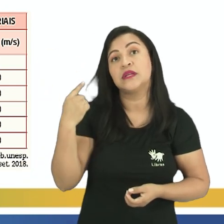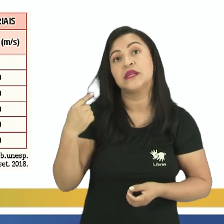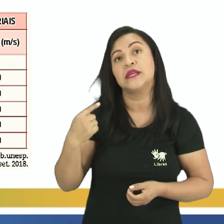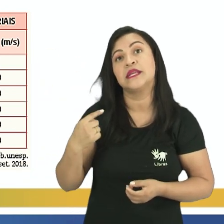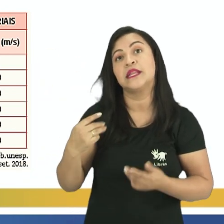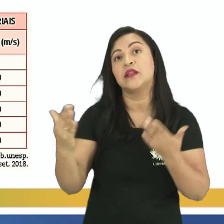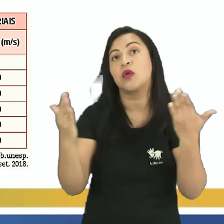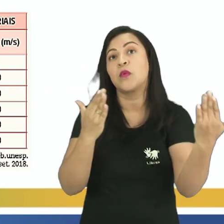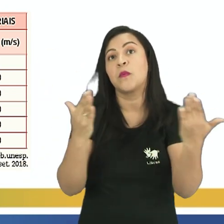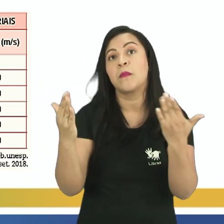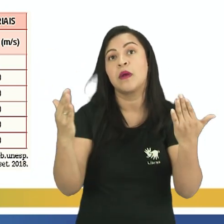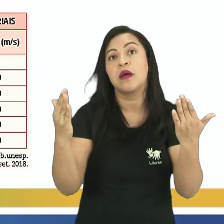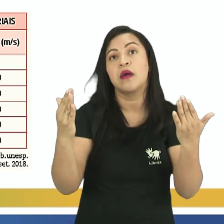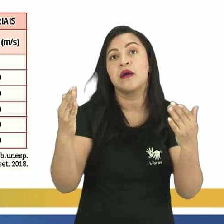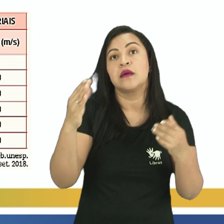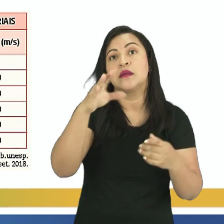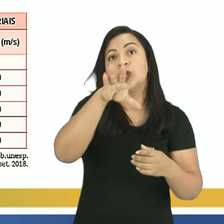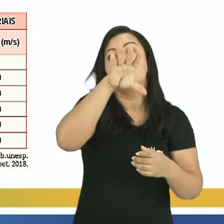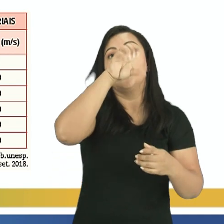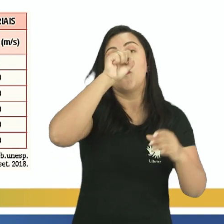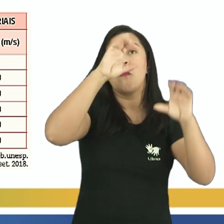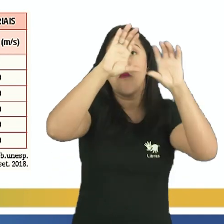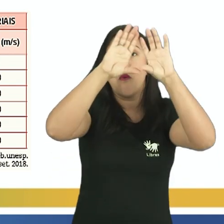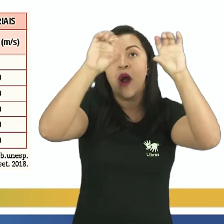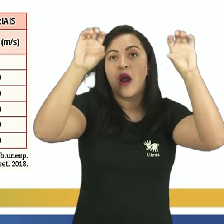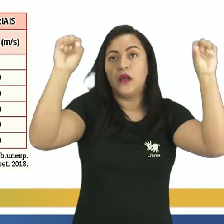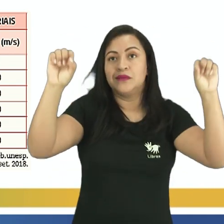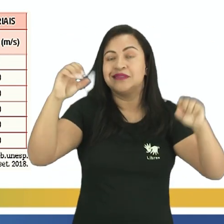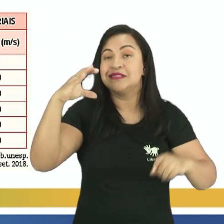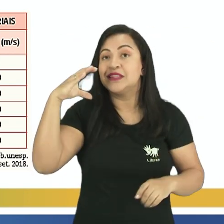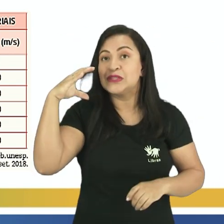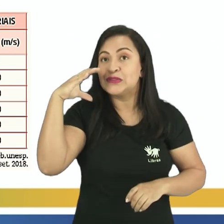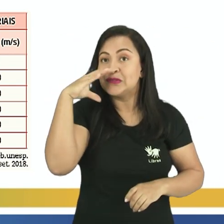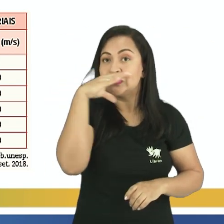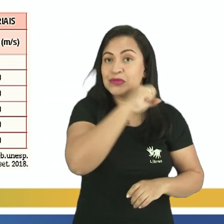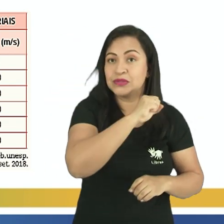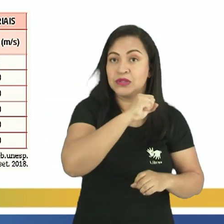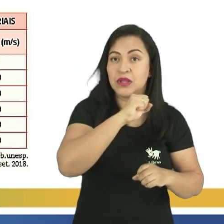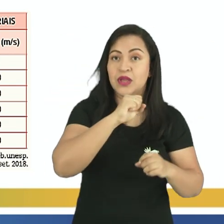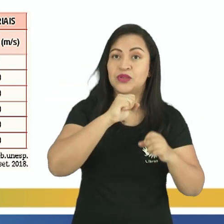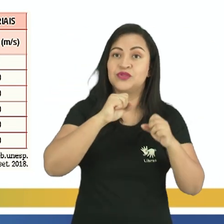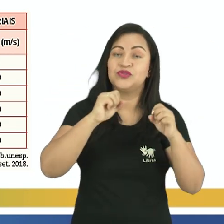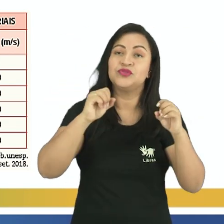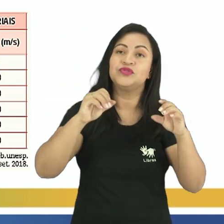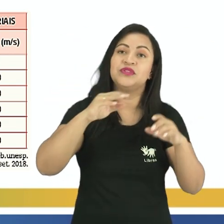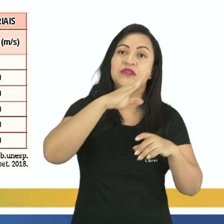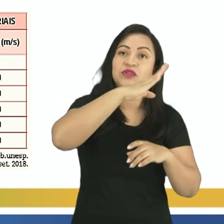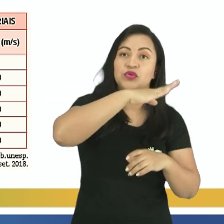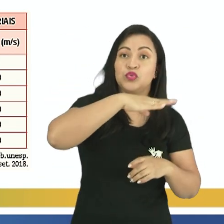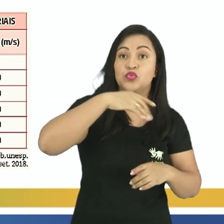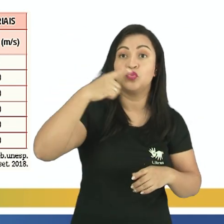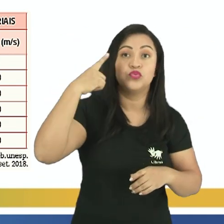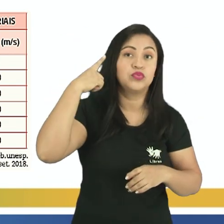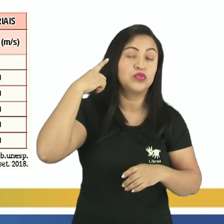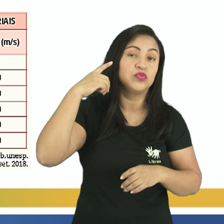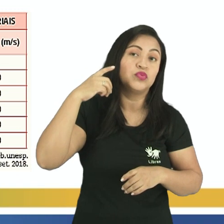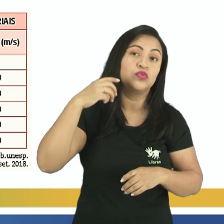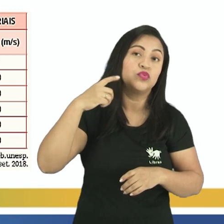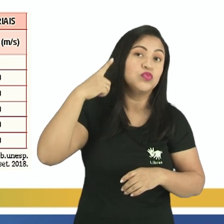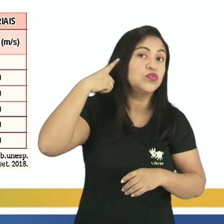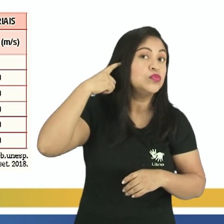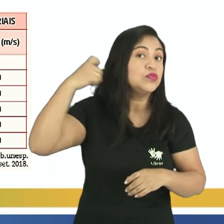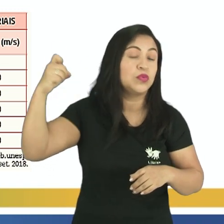compara o gás oxigênio com alumínio, a velocidade de propagação, a velocidade do som no